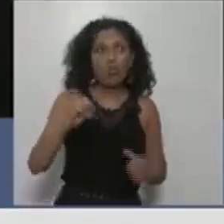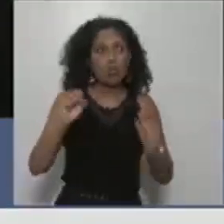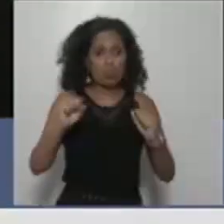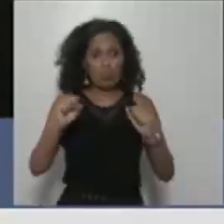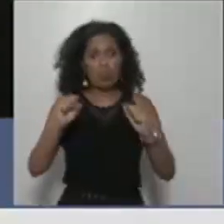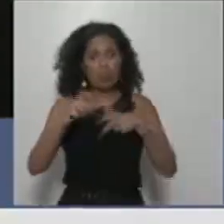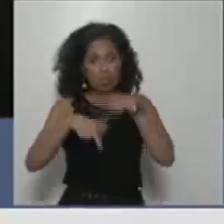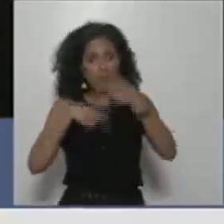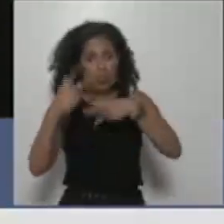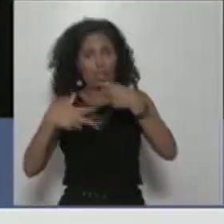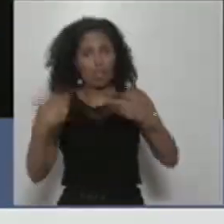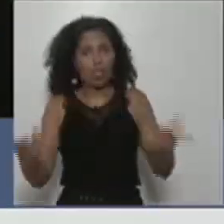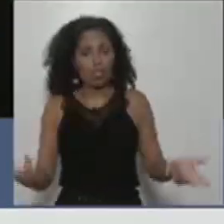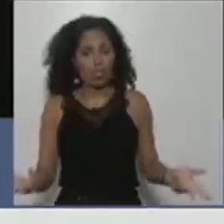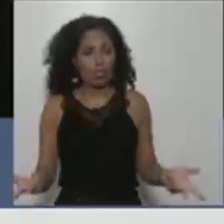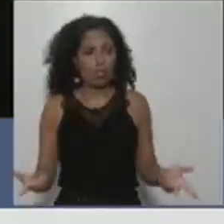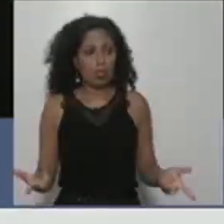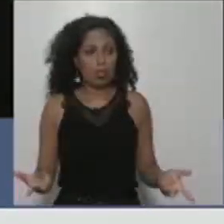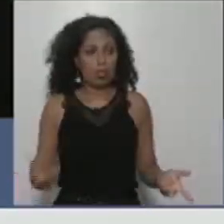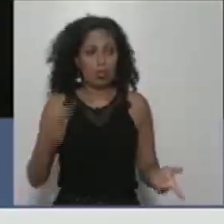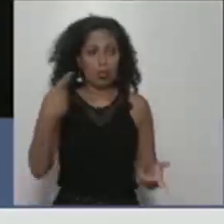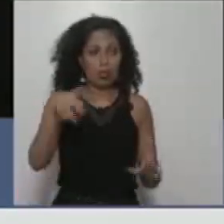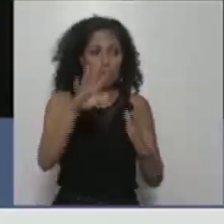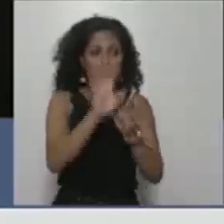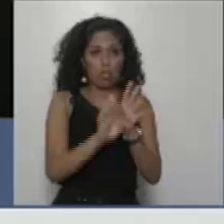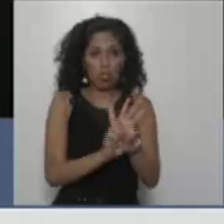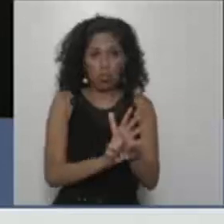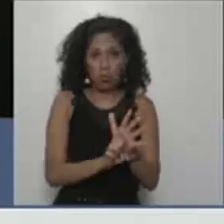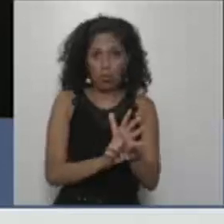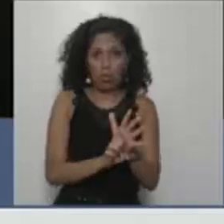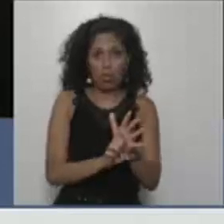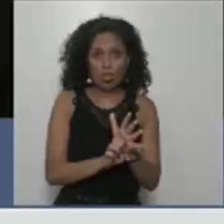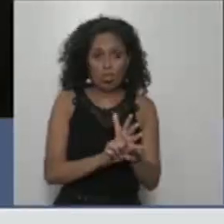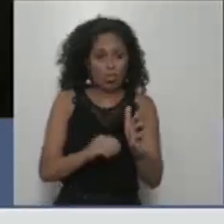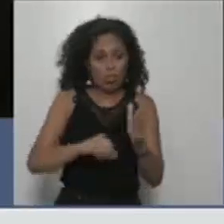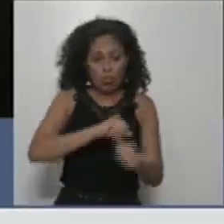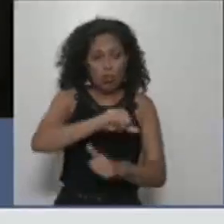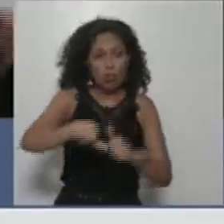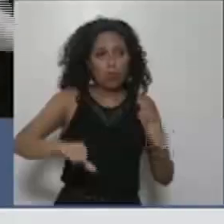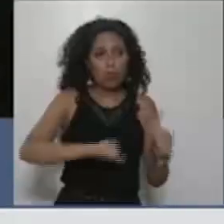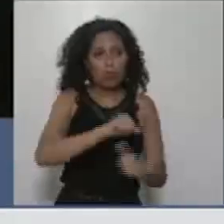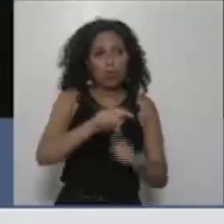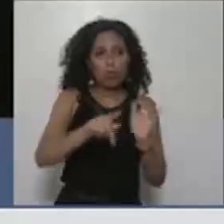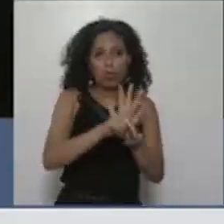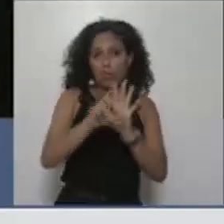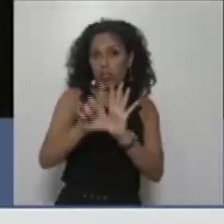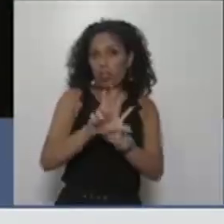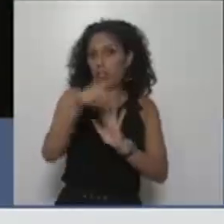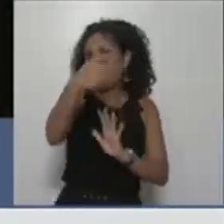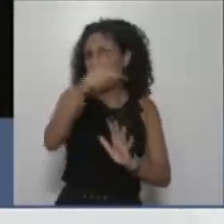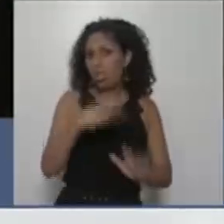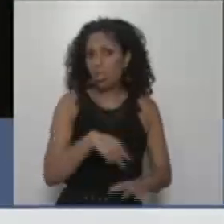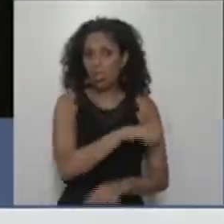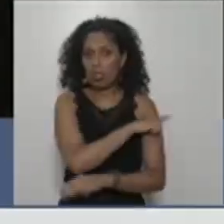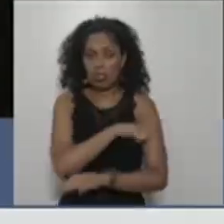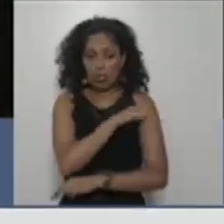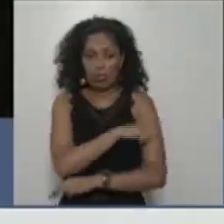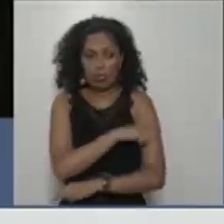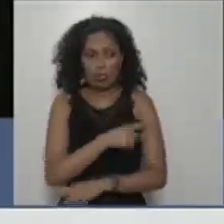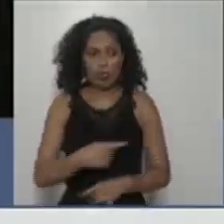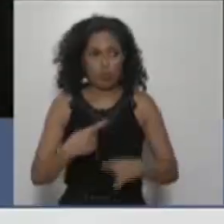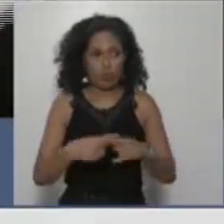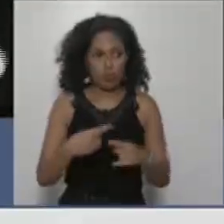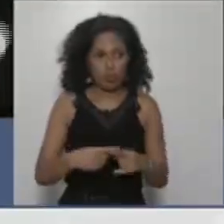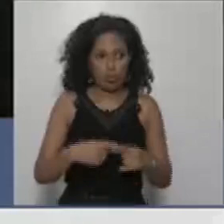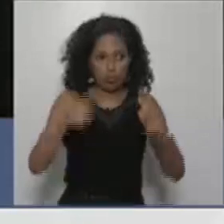ter defendido, por exemplo, as suas emendas que desconfiguram o projeto da enfermeira Rejane, porque é muito ruim